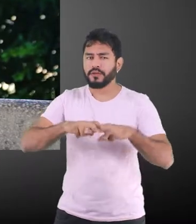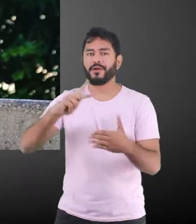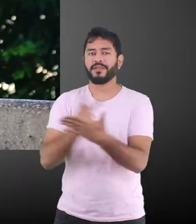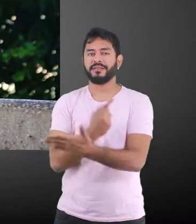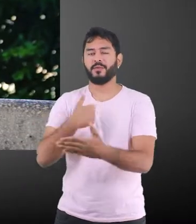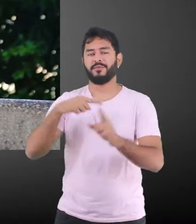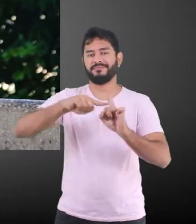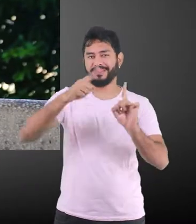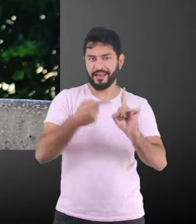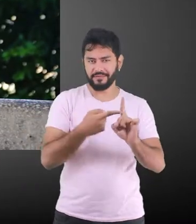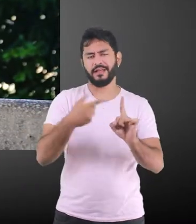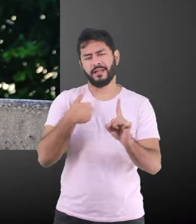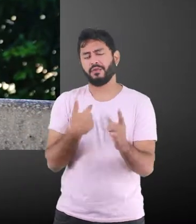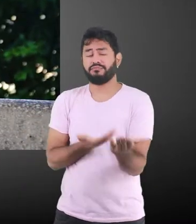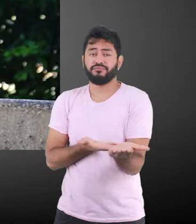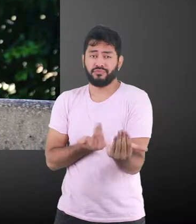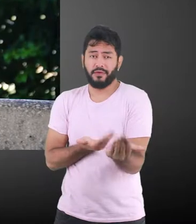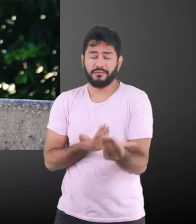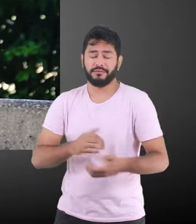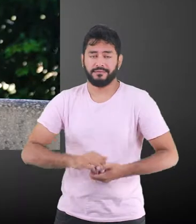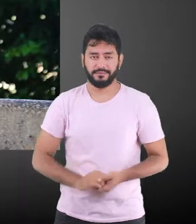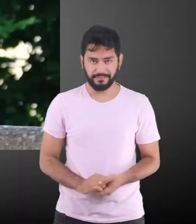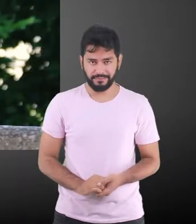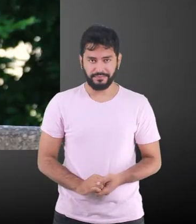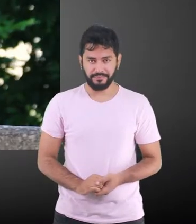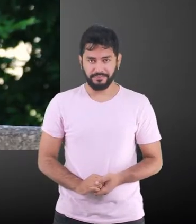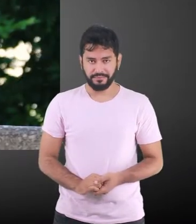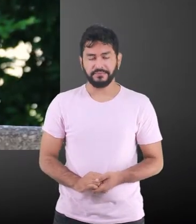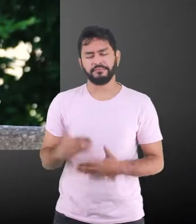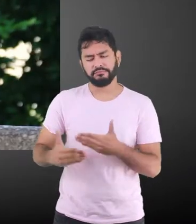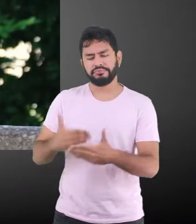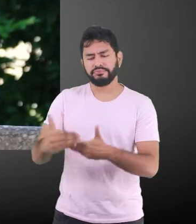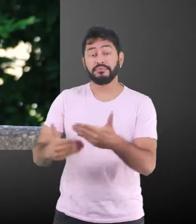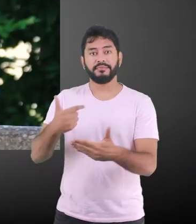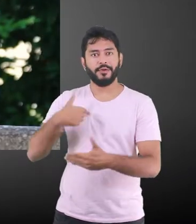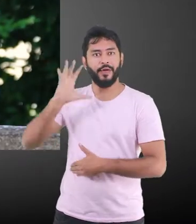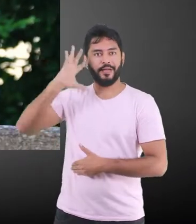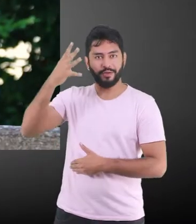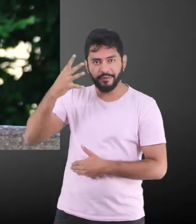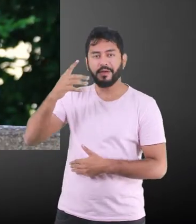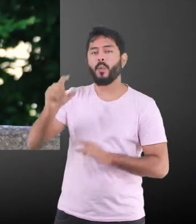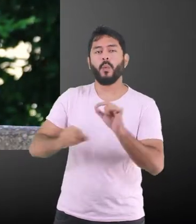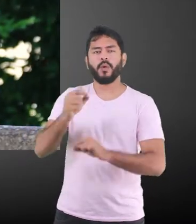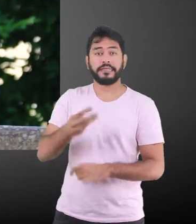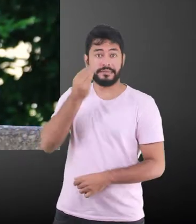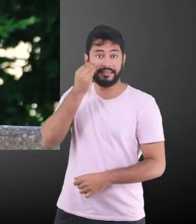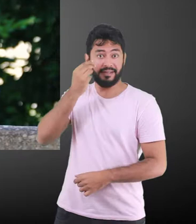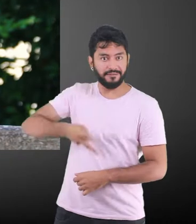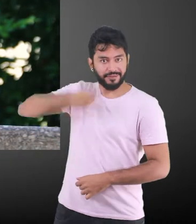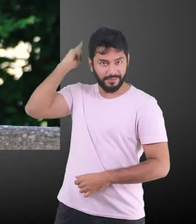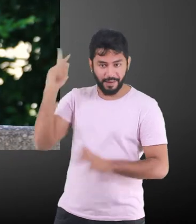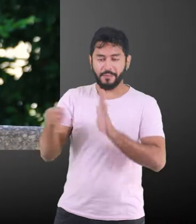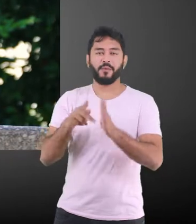1999 e parei devido ter sido mãe, bem nova. Eu decidi fazer a prova do